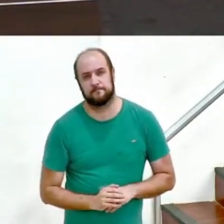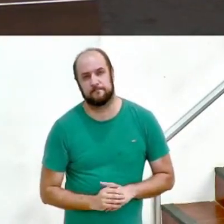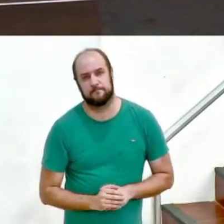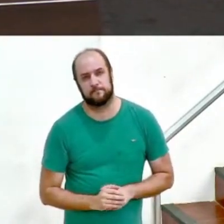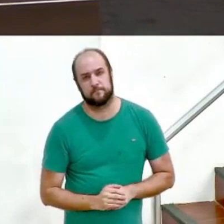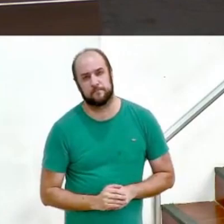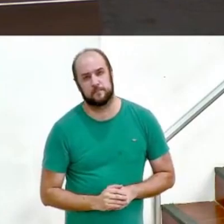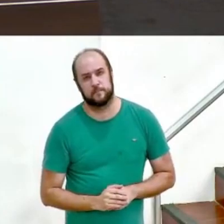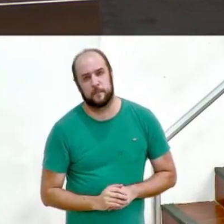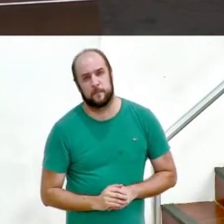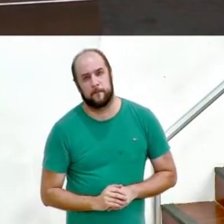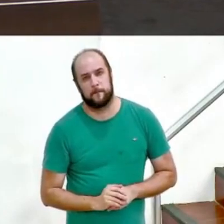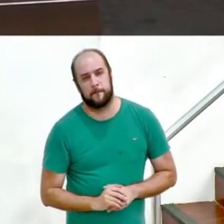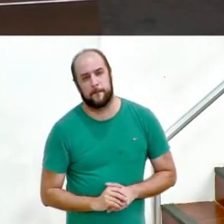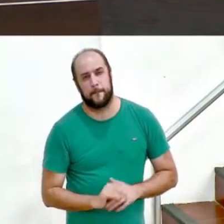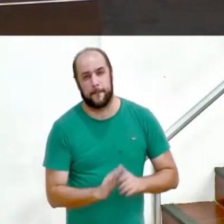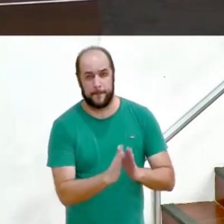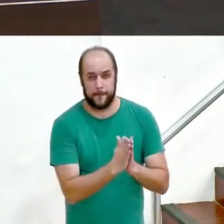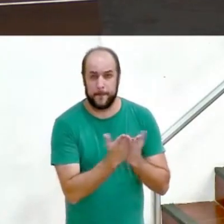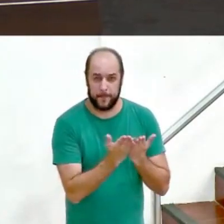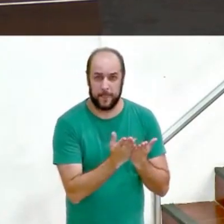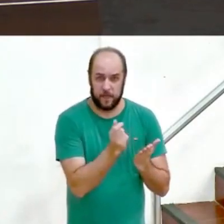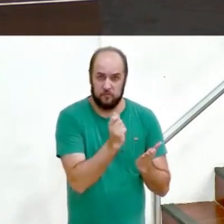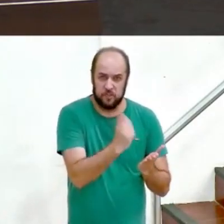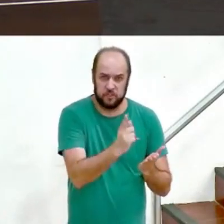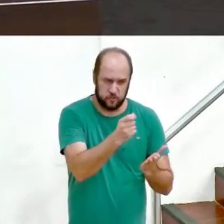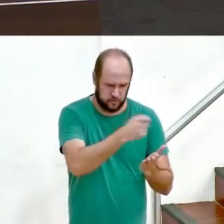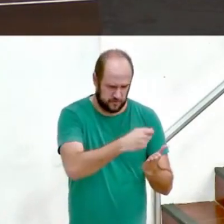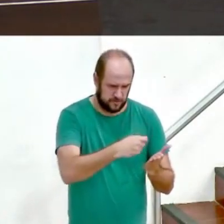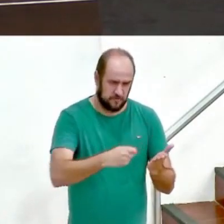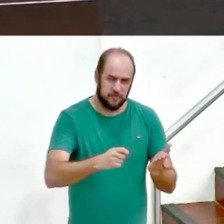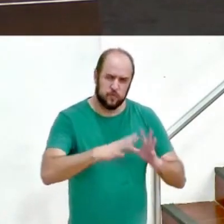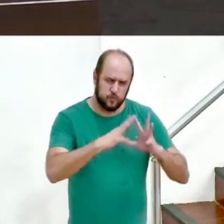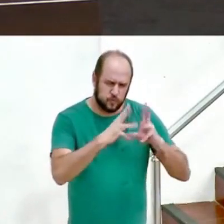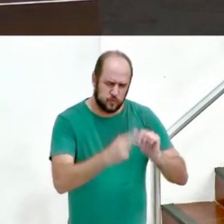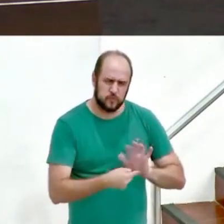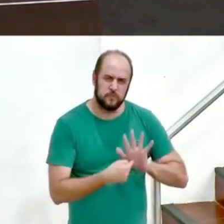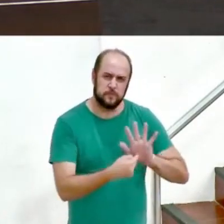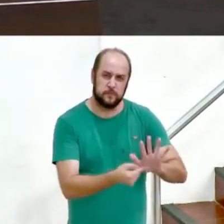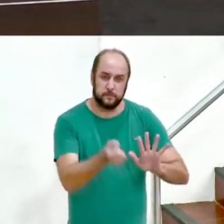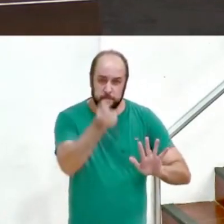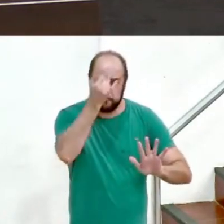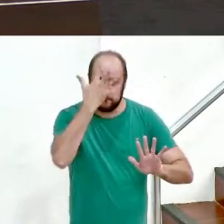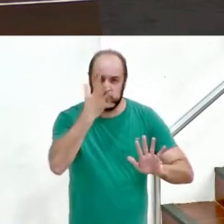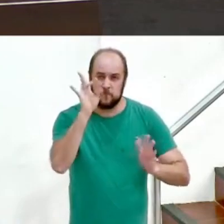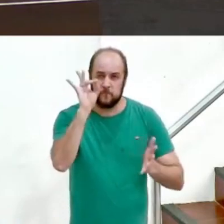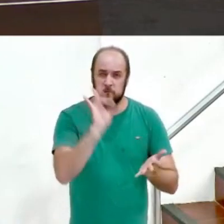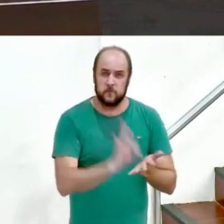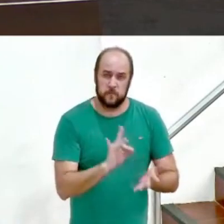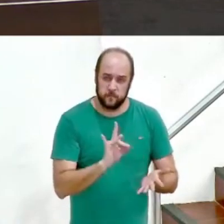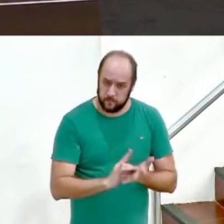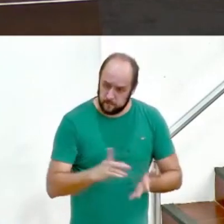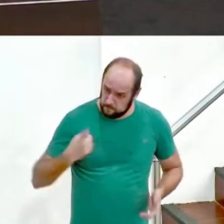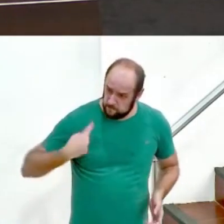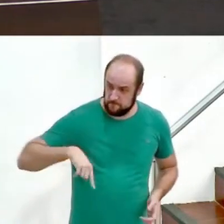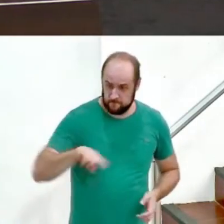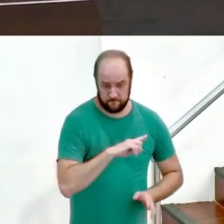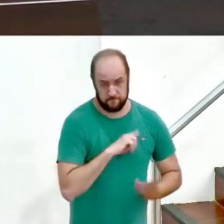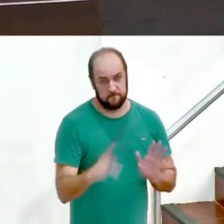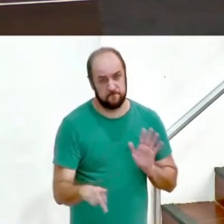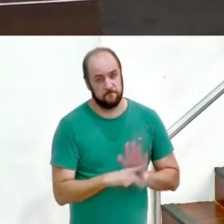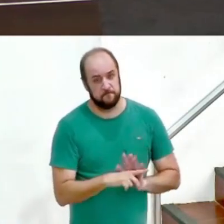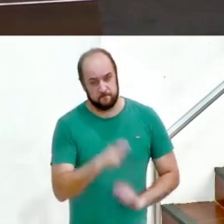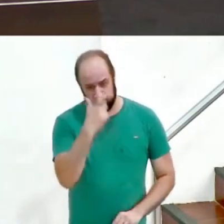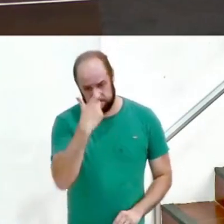O livro como um todo, nos revela a realidade a respeito de nós mesmos, de quem